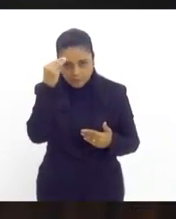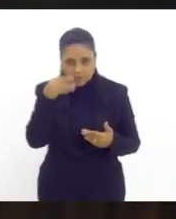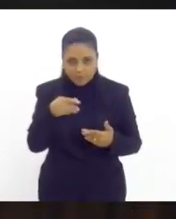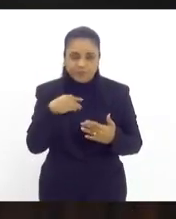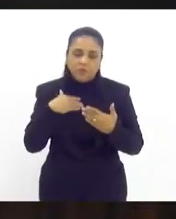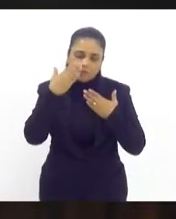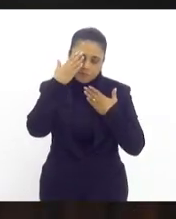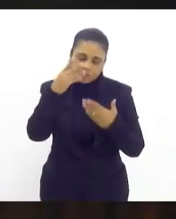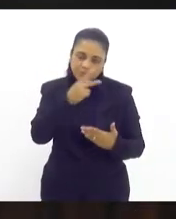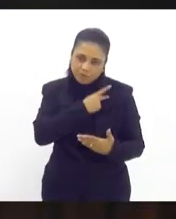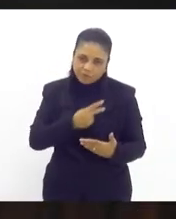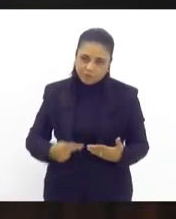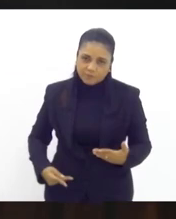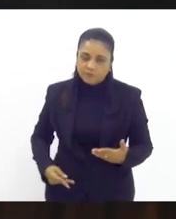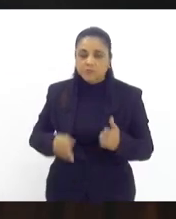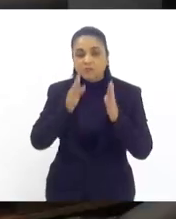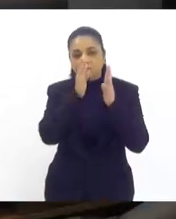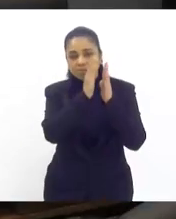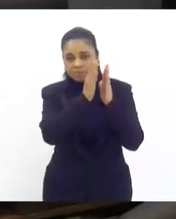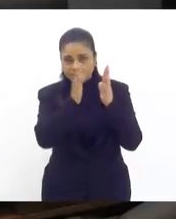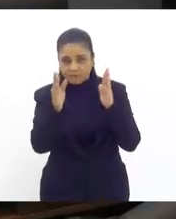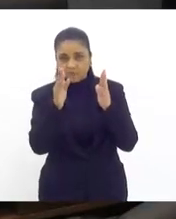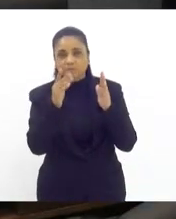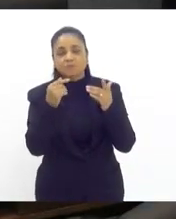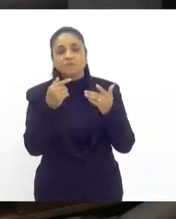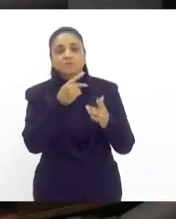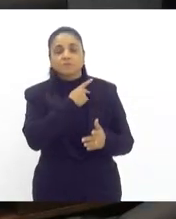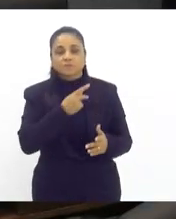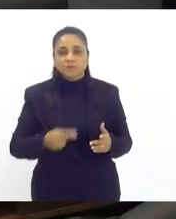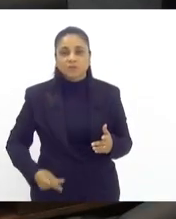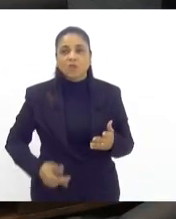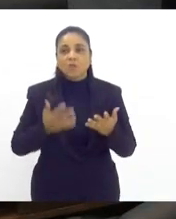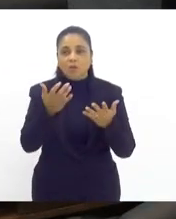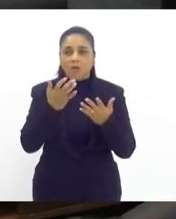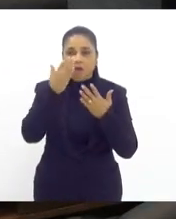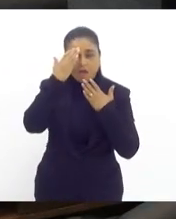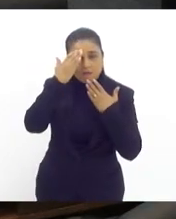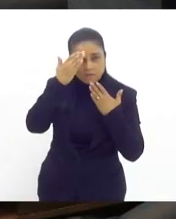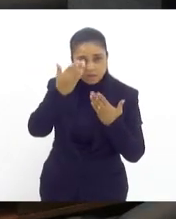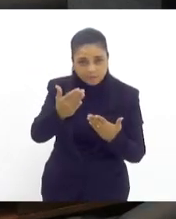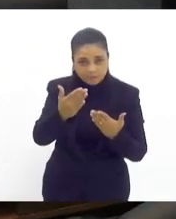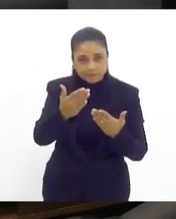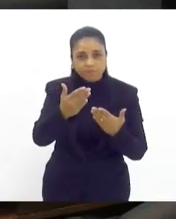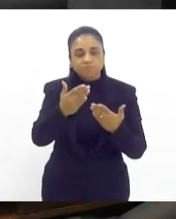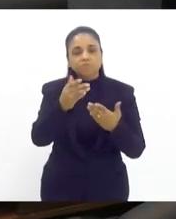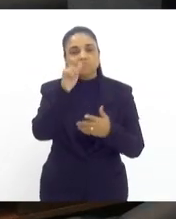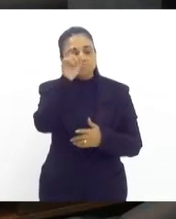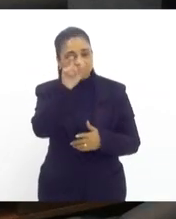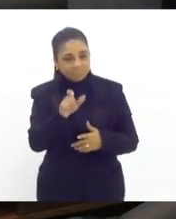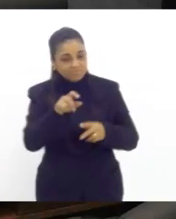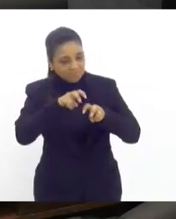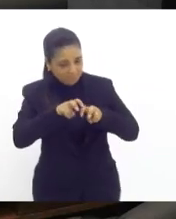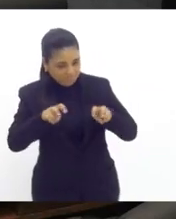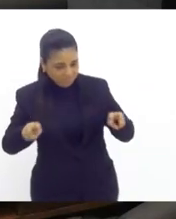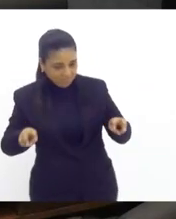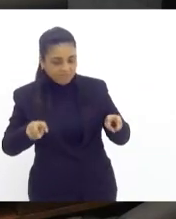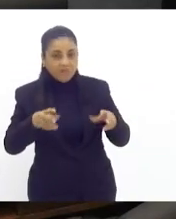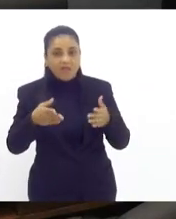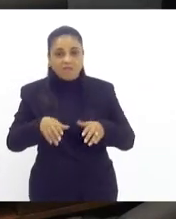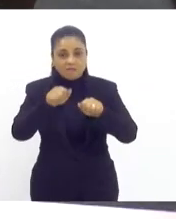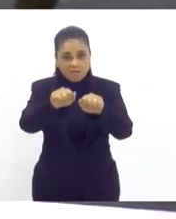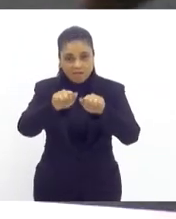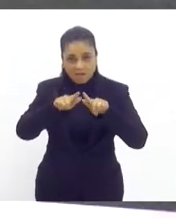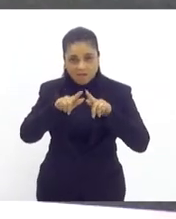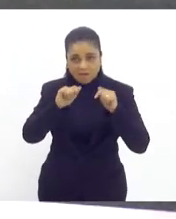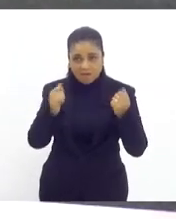Deputado Giovani Ratinho agradecer a vossa excelência e esta casa por